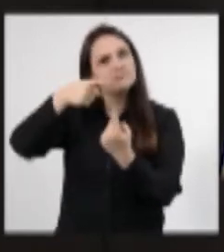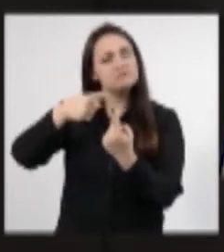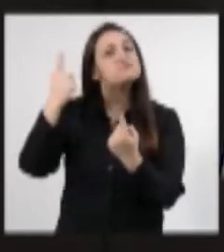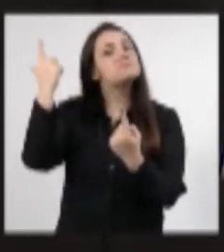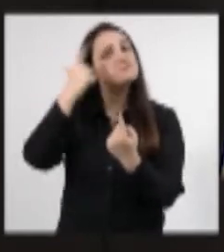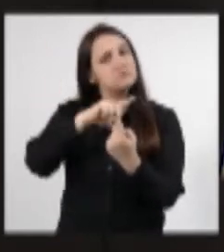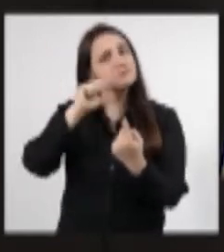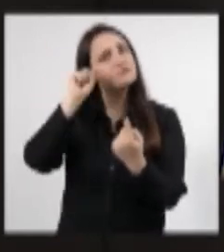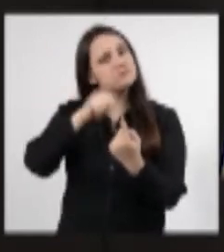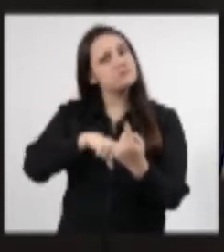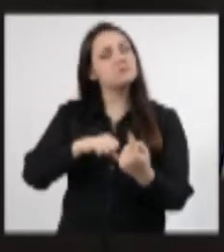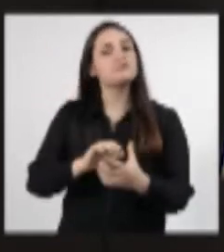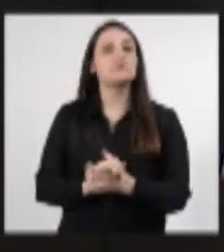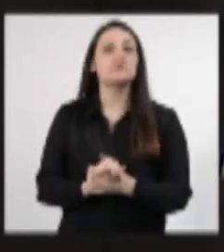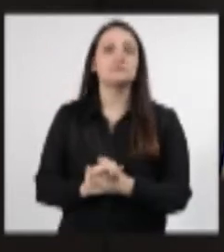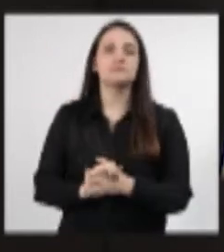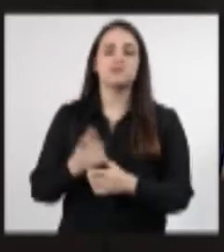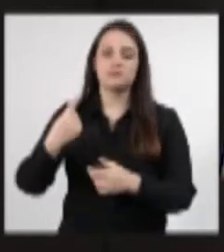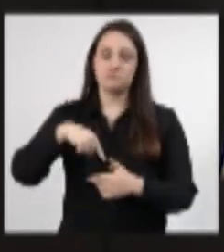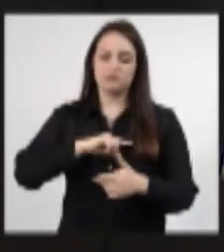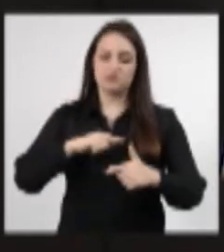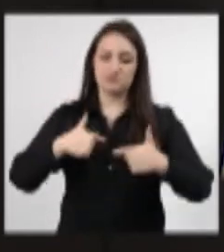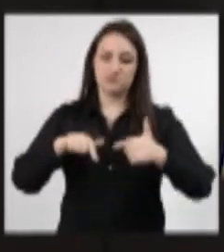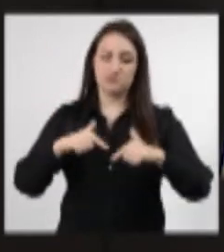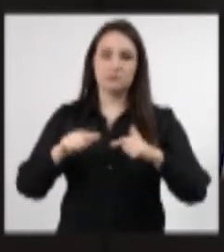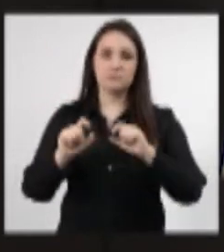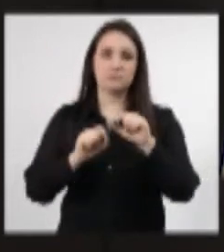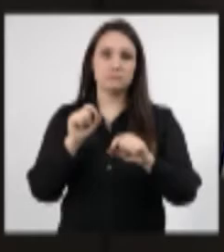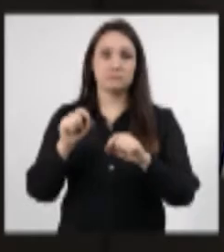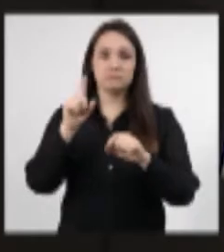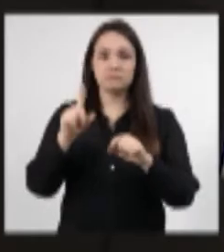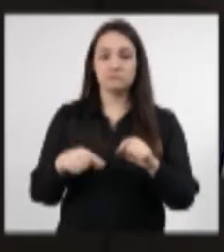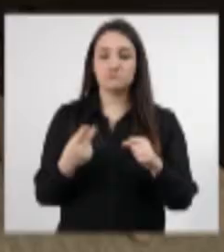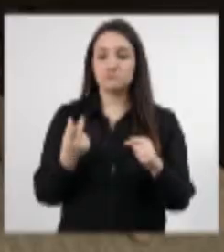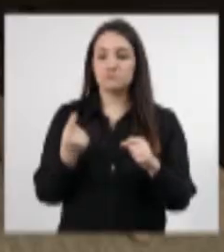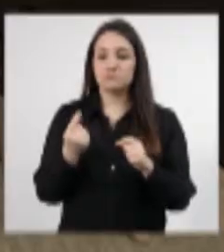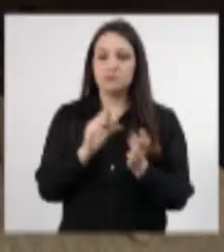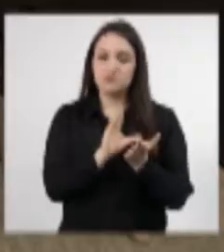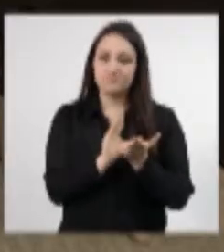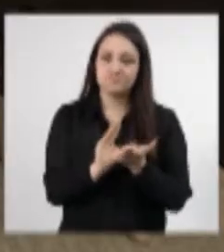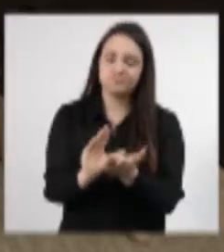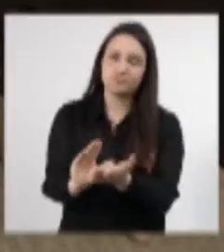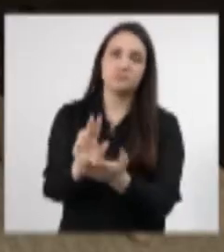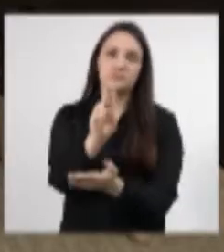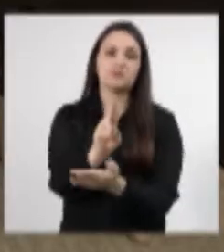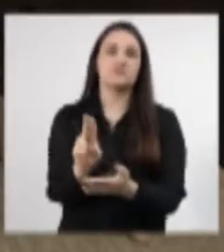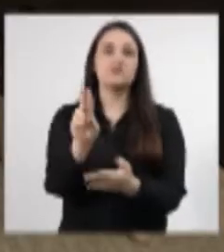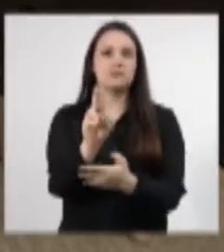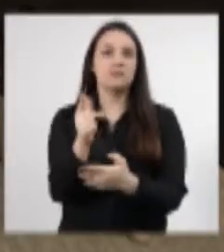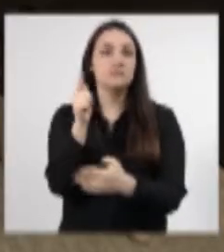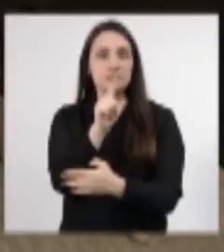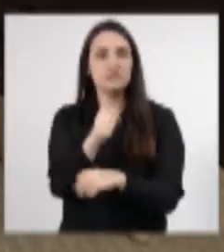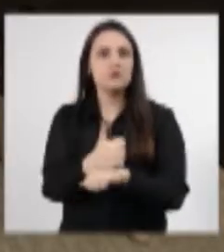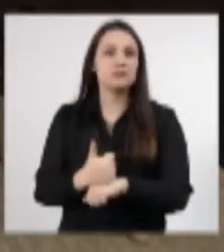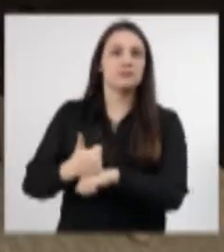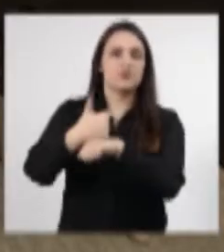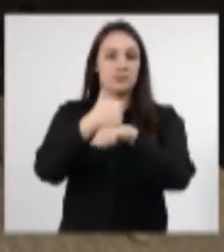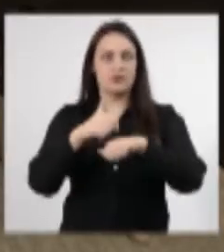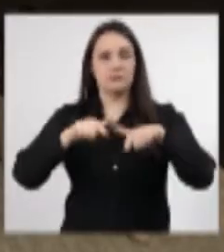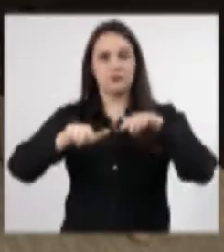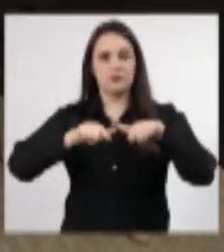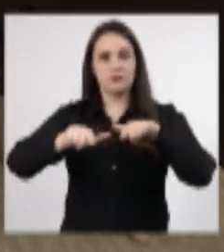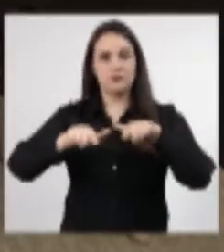e essas metas foram atingidas. Trabalhamos na questão dos investimentos que são feitos e que resultam na melhor qualidade